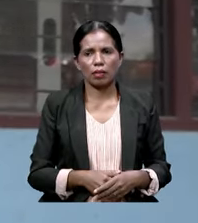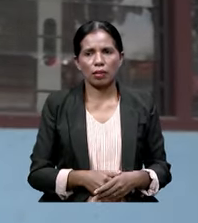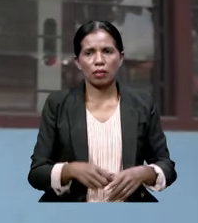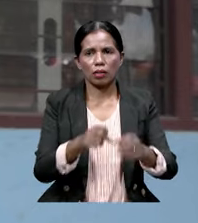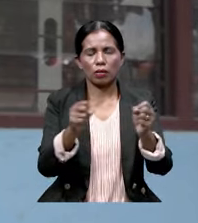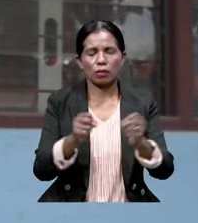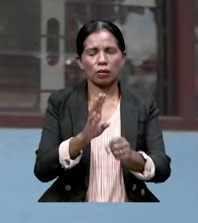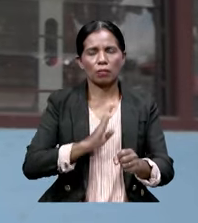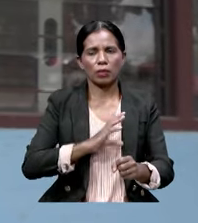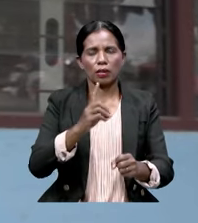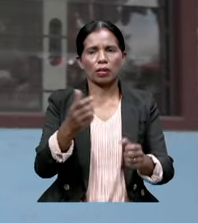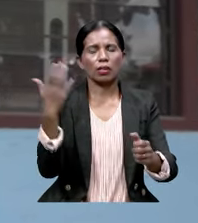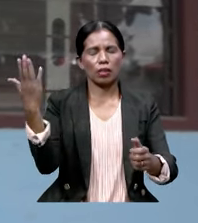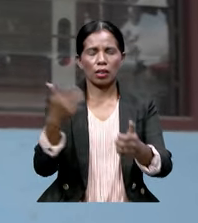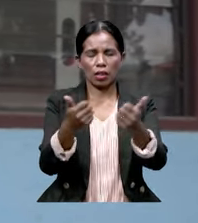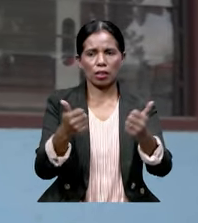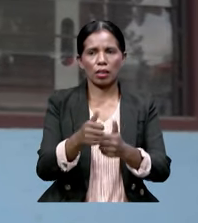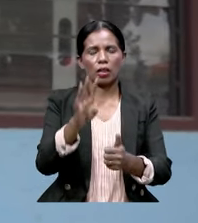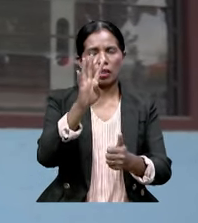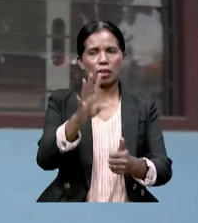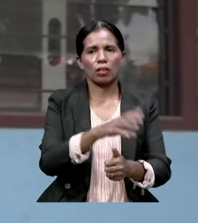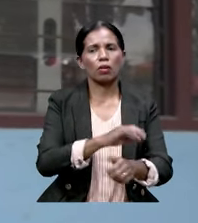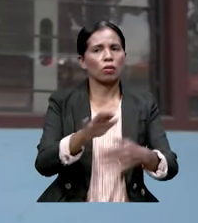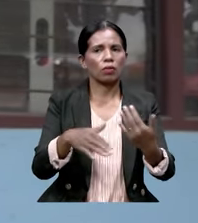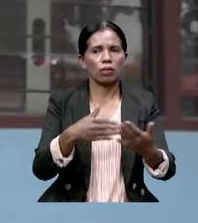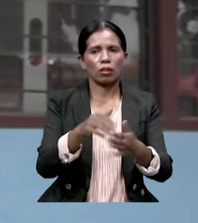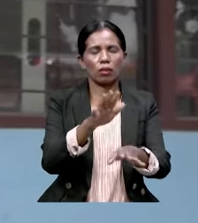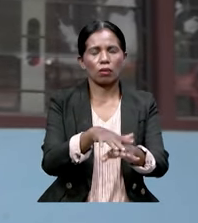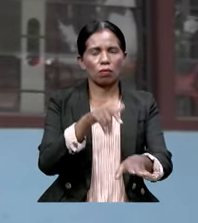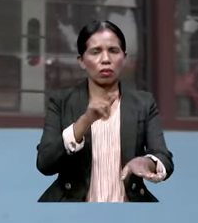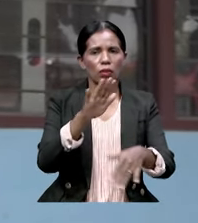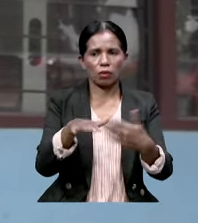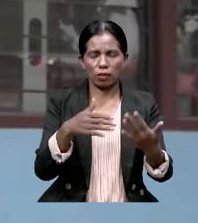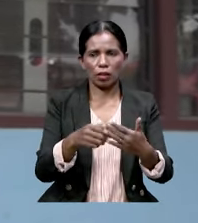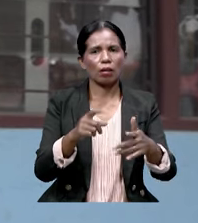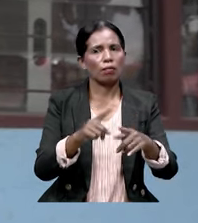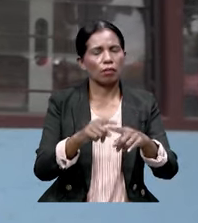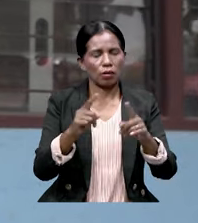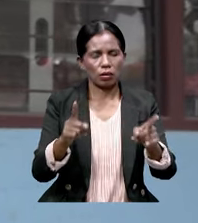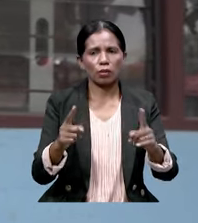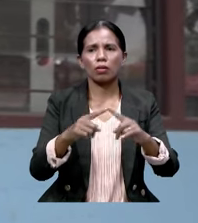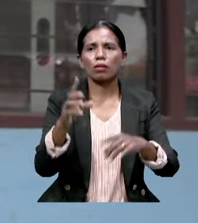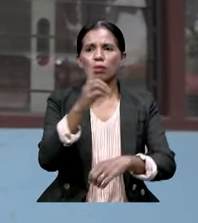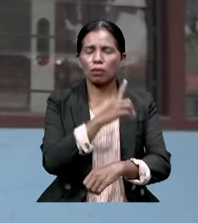Bidéu Santana e aldeia hat comunidade de aldeia hat ne hoto to heta fitasam. Mai be ohin